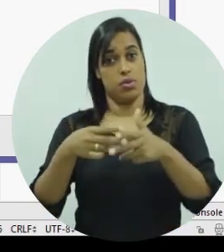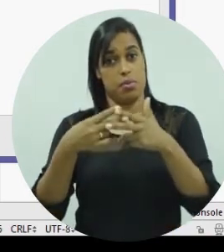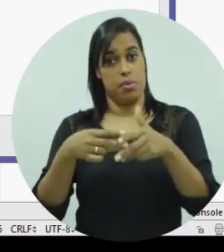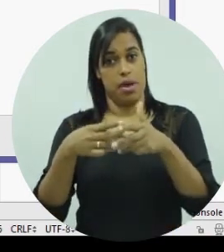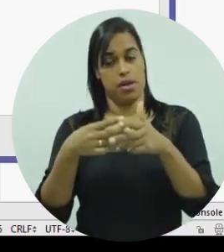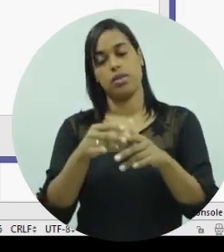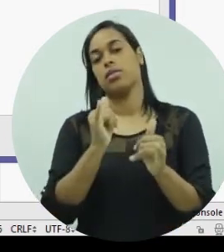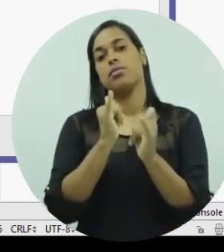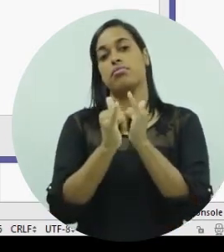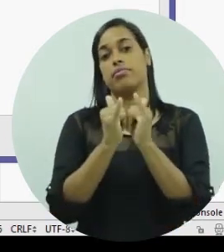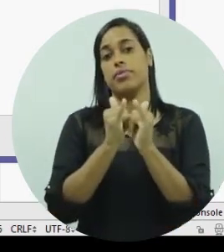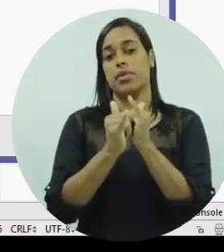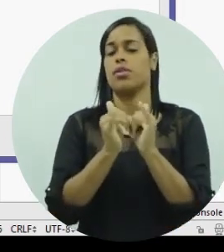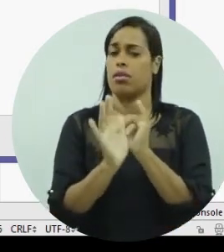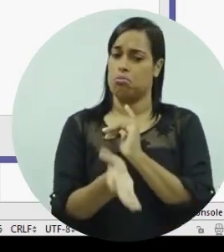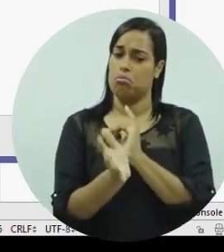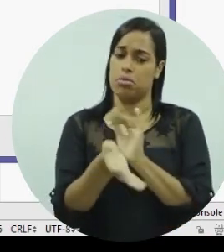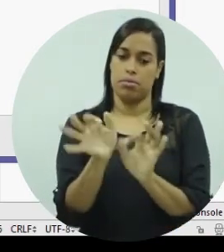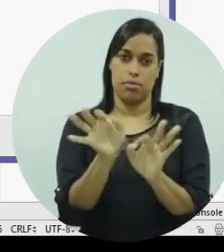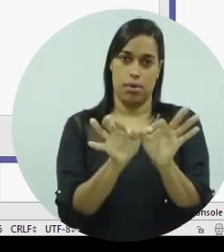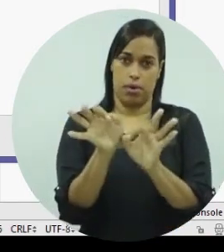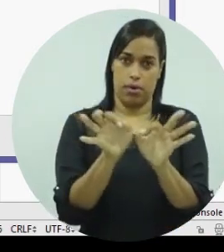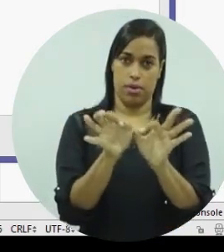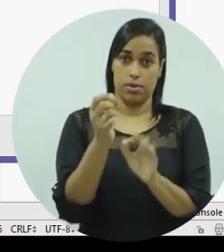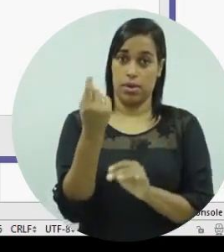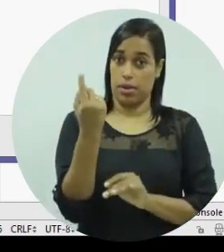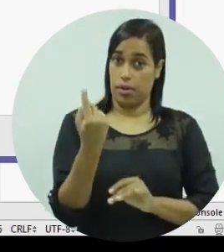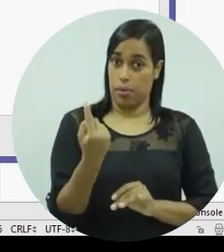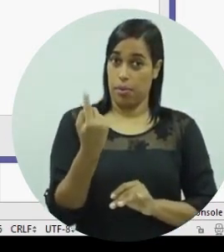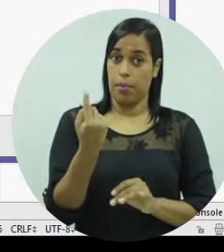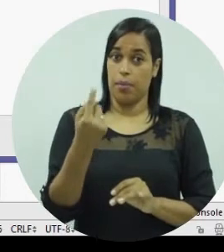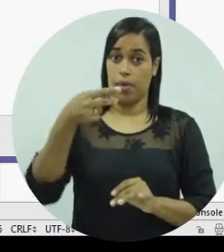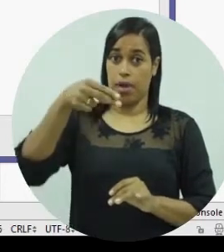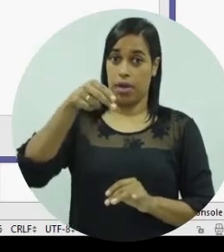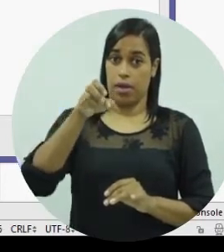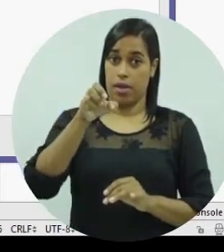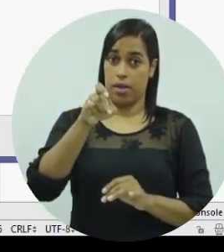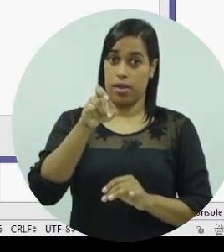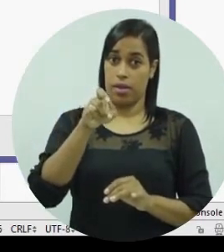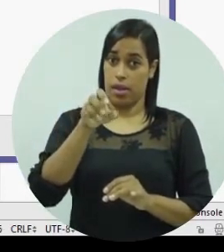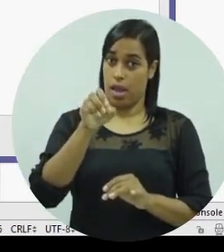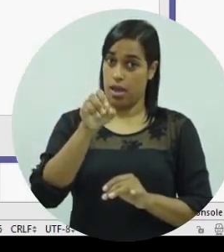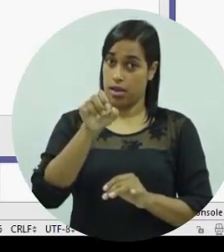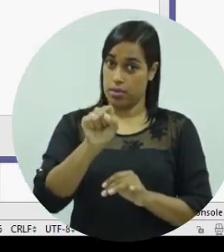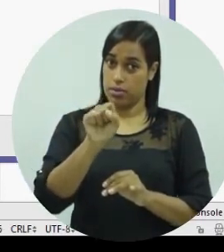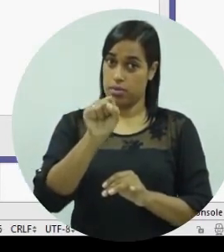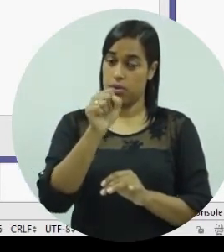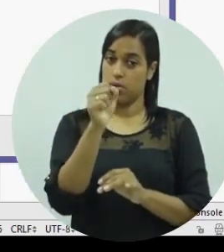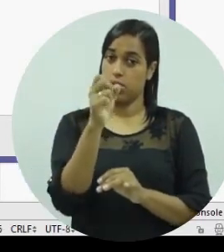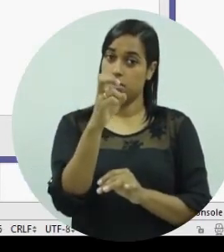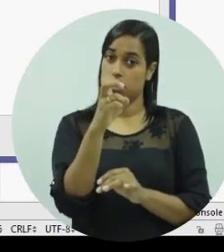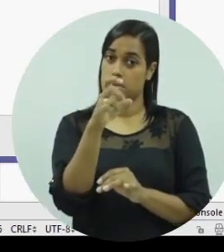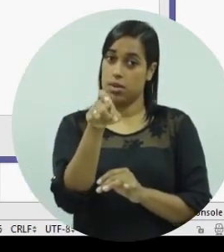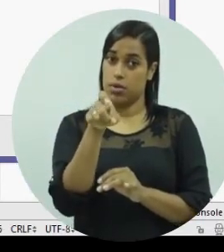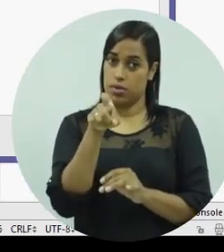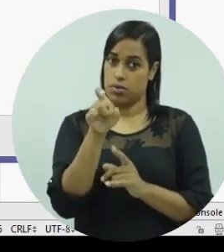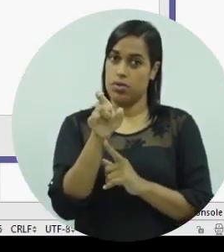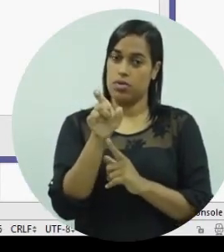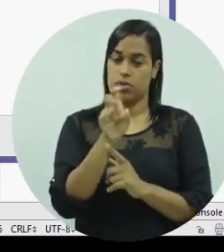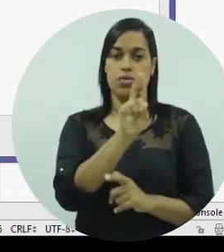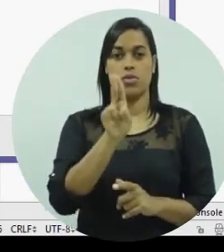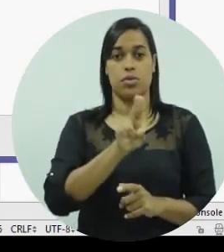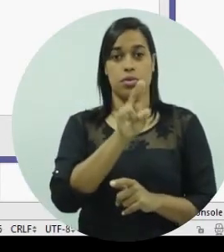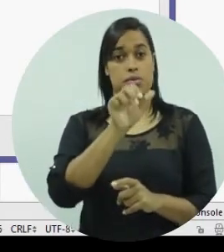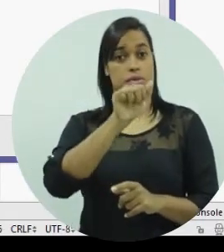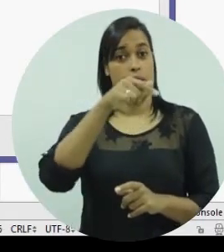máquinas virtuais já preparadas. Uma que é o Nexus 5X, que usa a